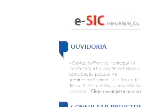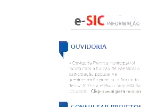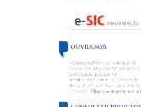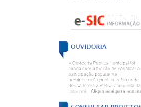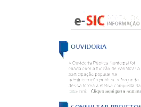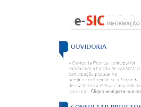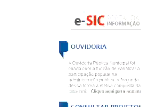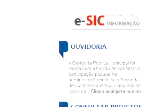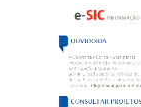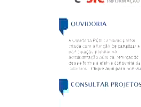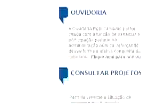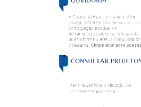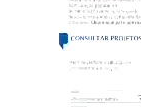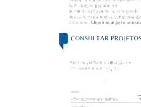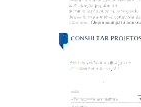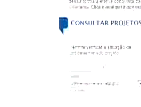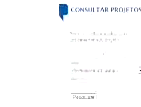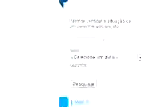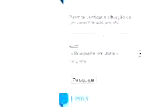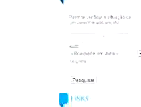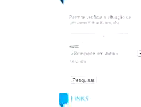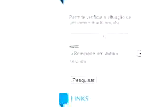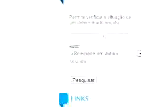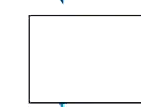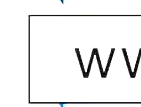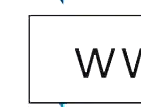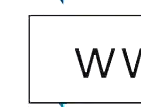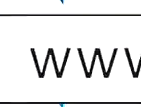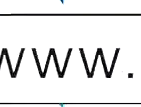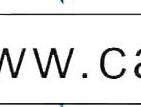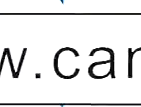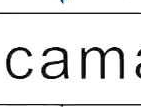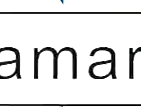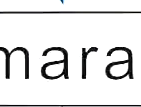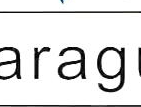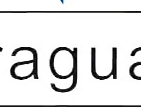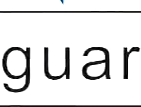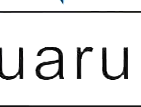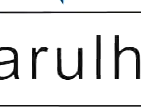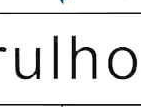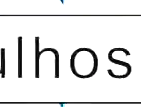2408-3433. Você também pode participar pelo site